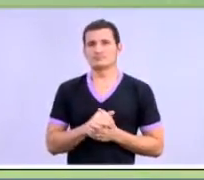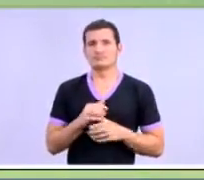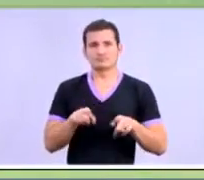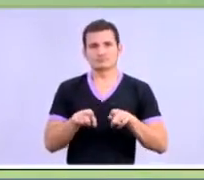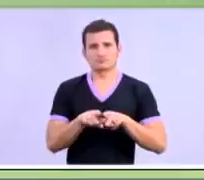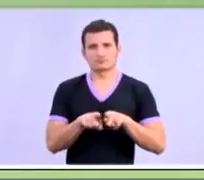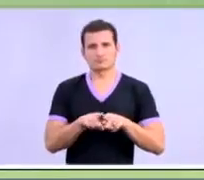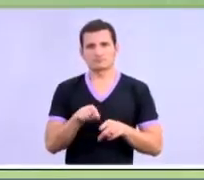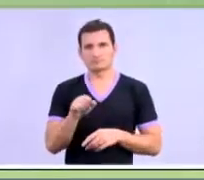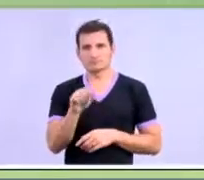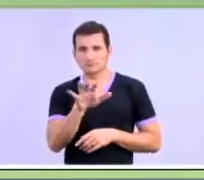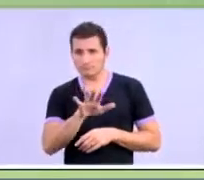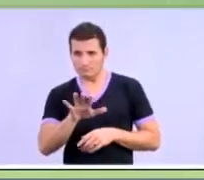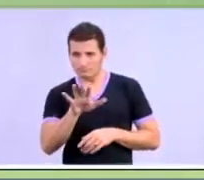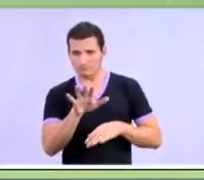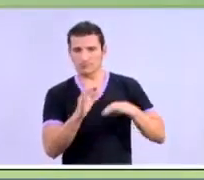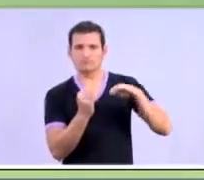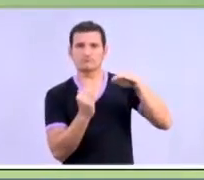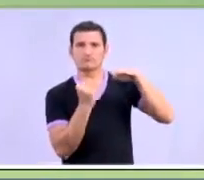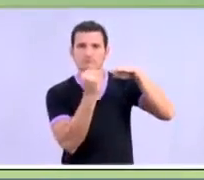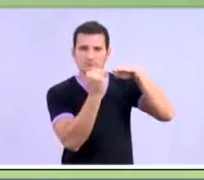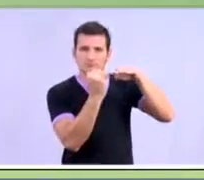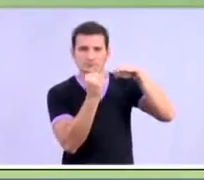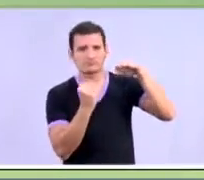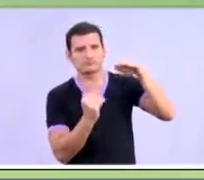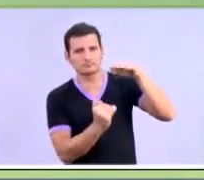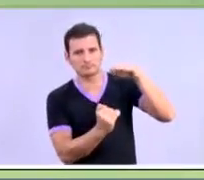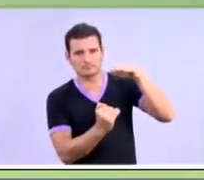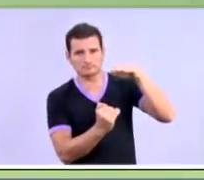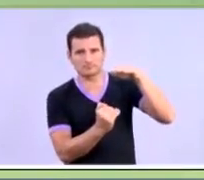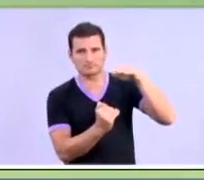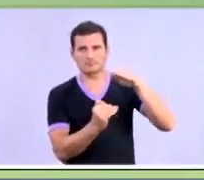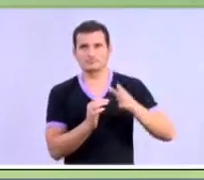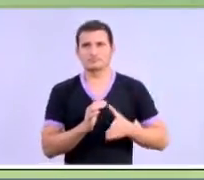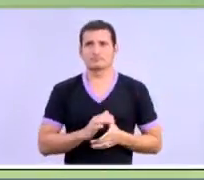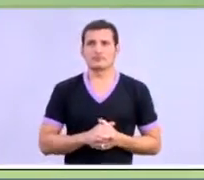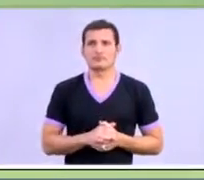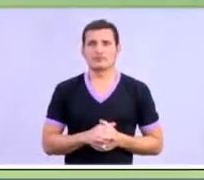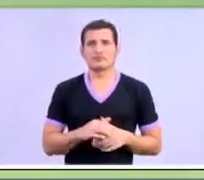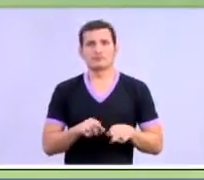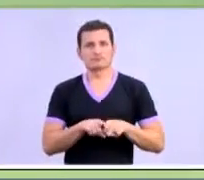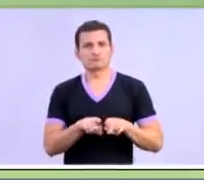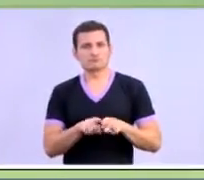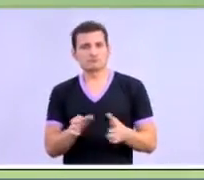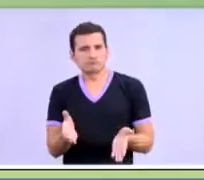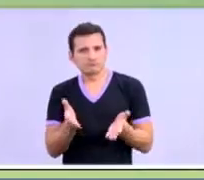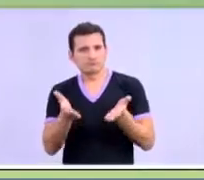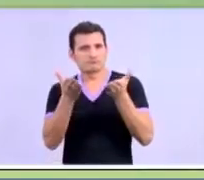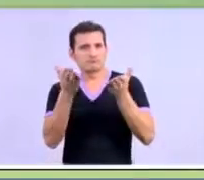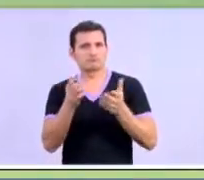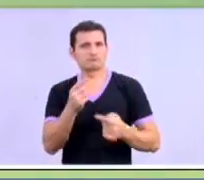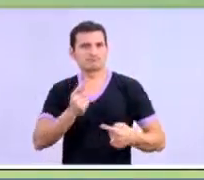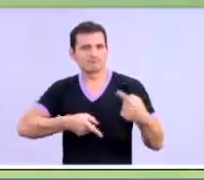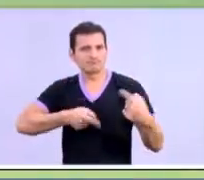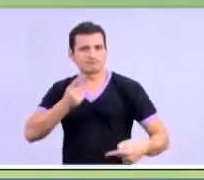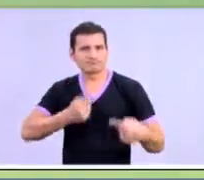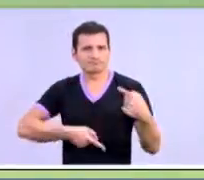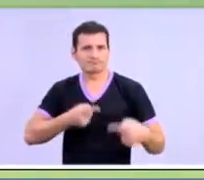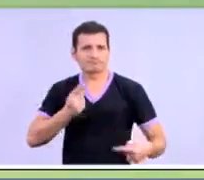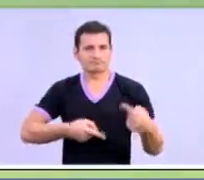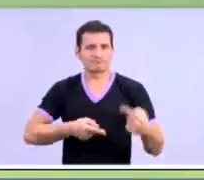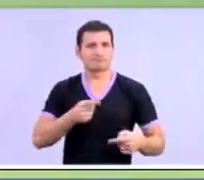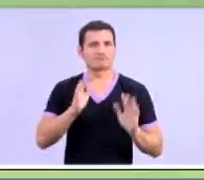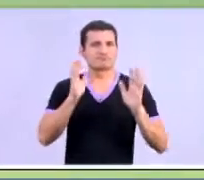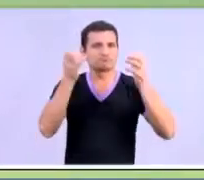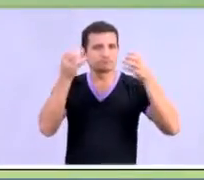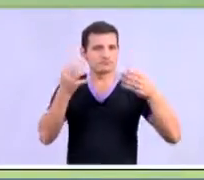definida às camadas superior e inferior. E também estimula competição. É interessante isso, que a gente falou lá na